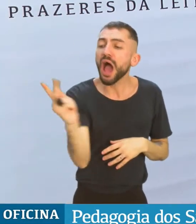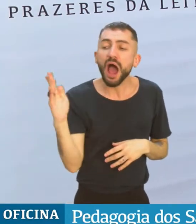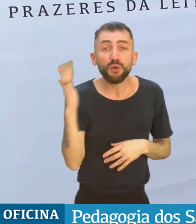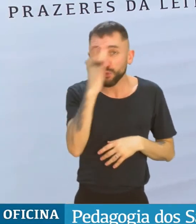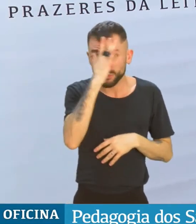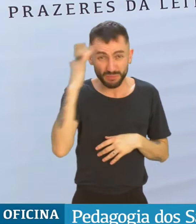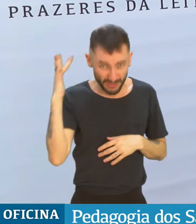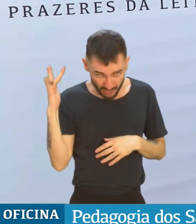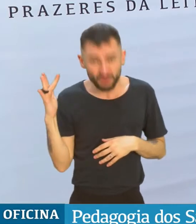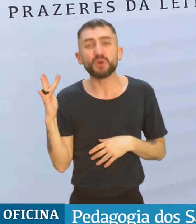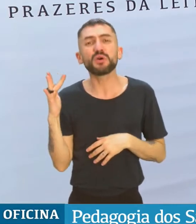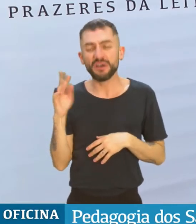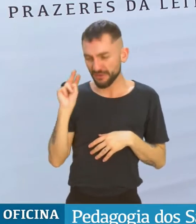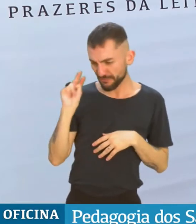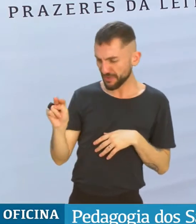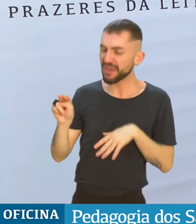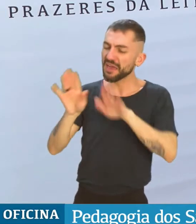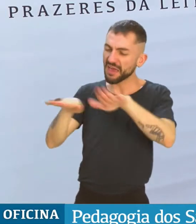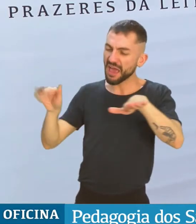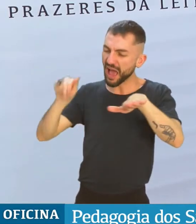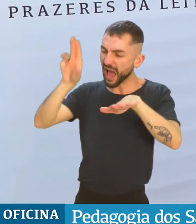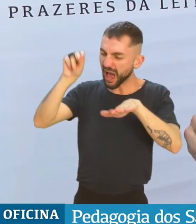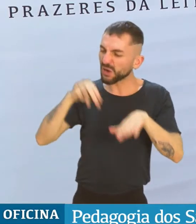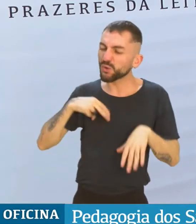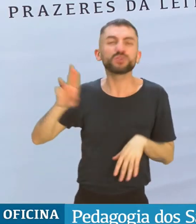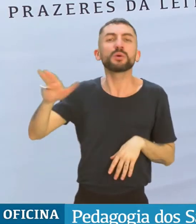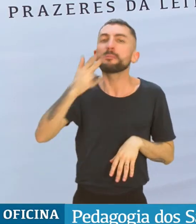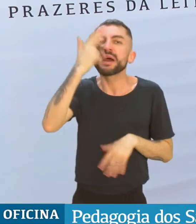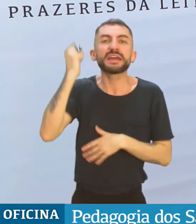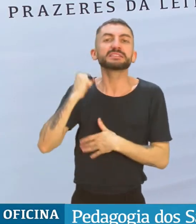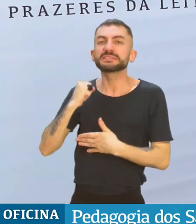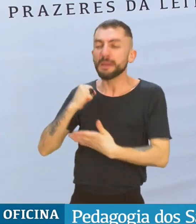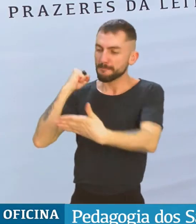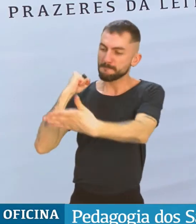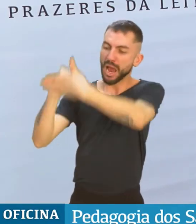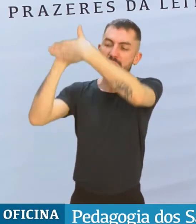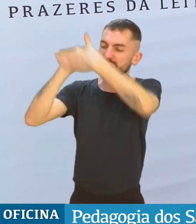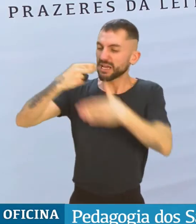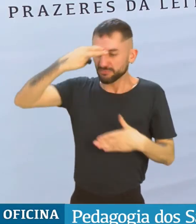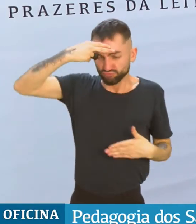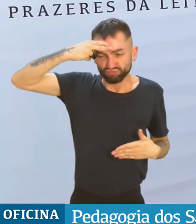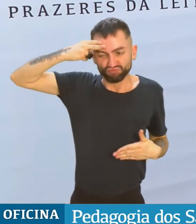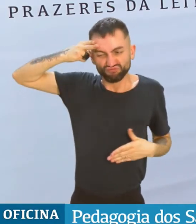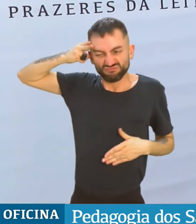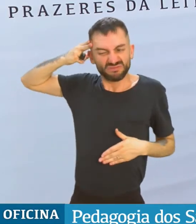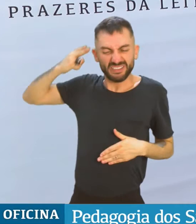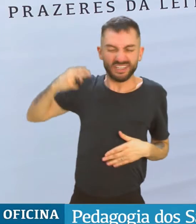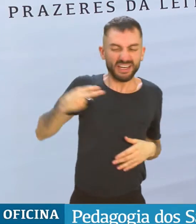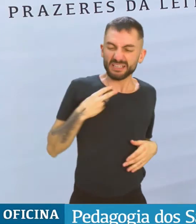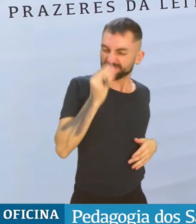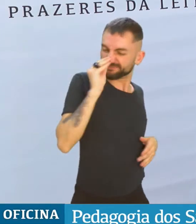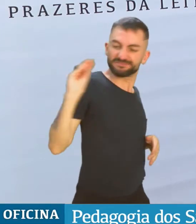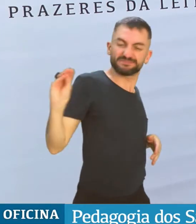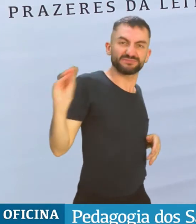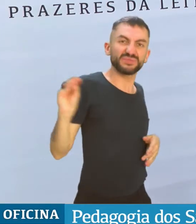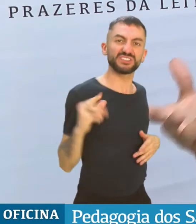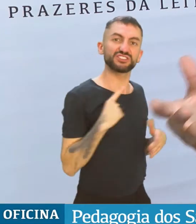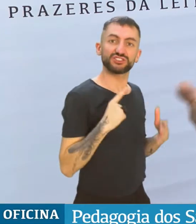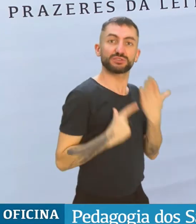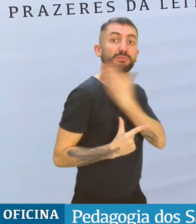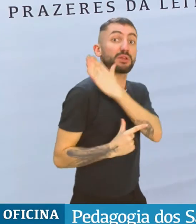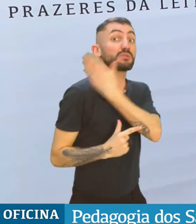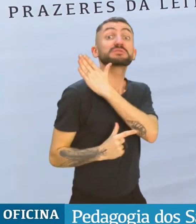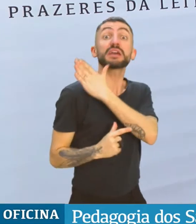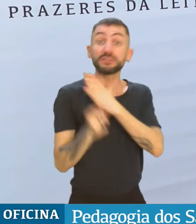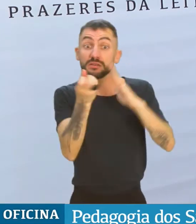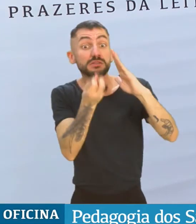pessoas olham para alguns alunos, inclusive estigmatizando ou com estereótipos, e você descobre muitos